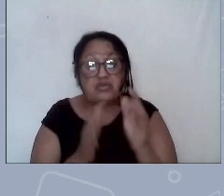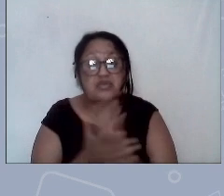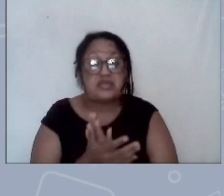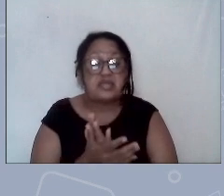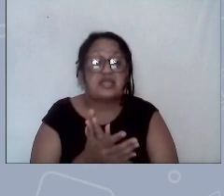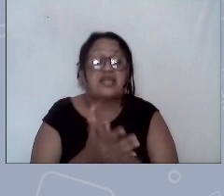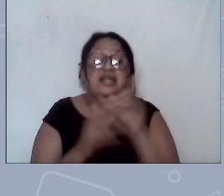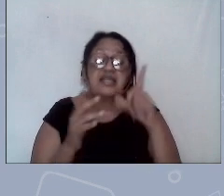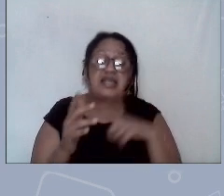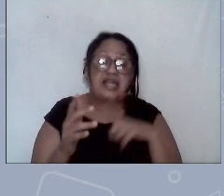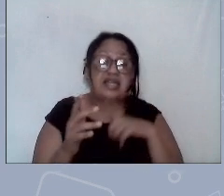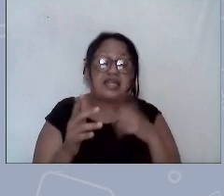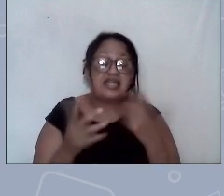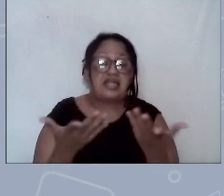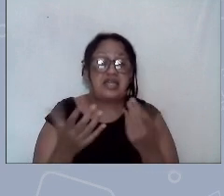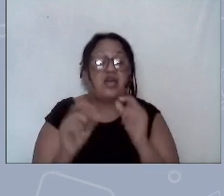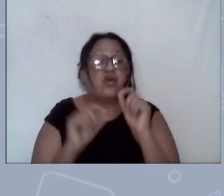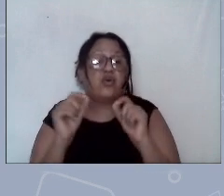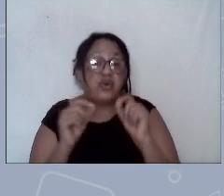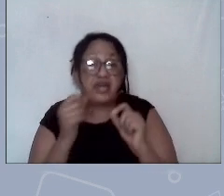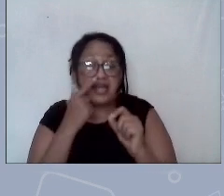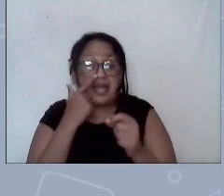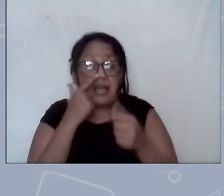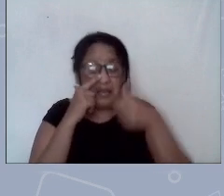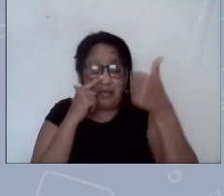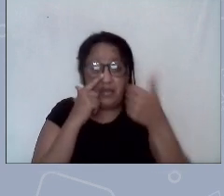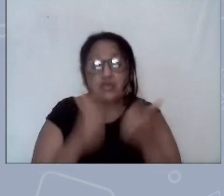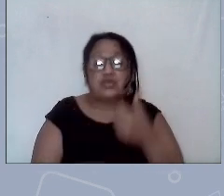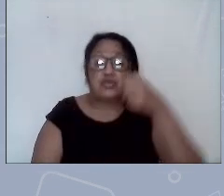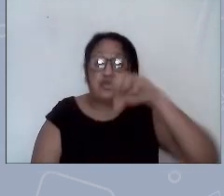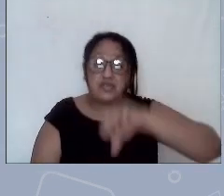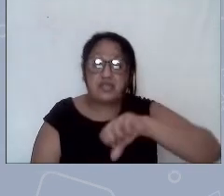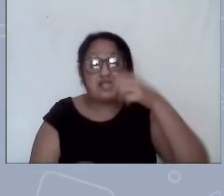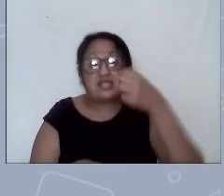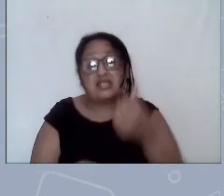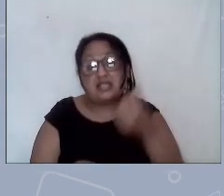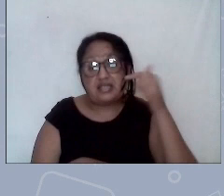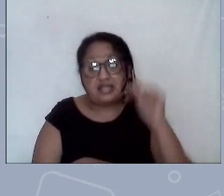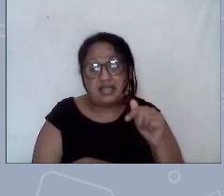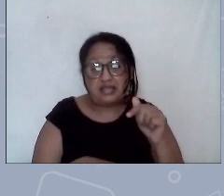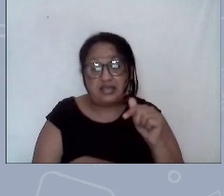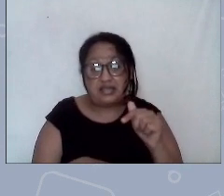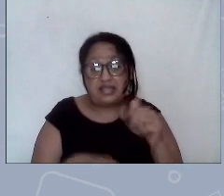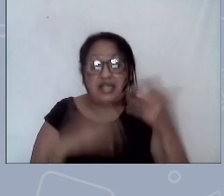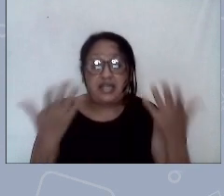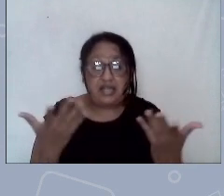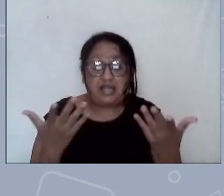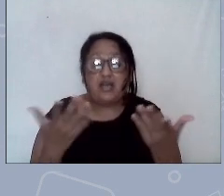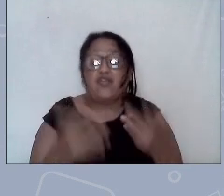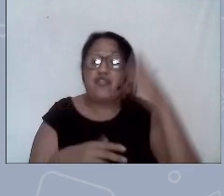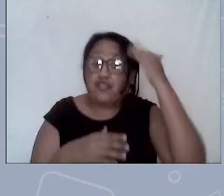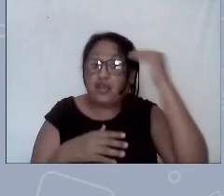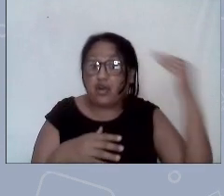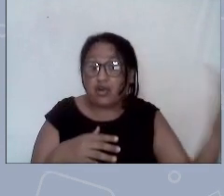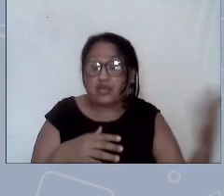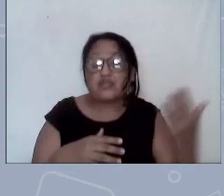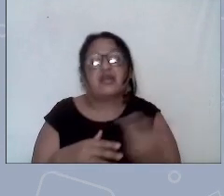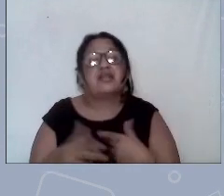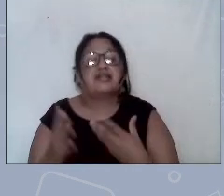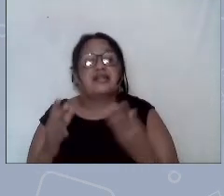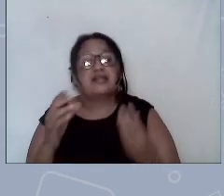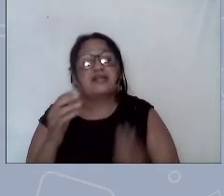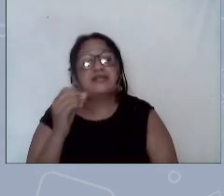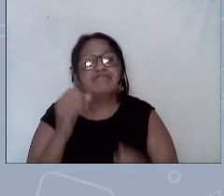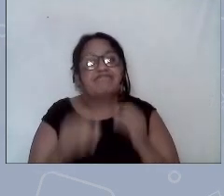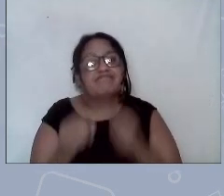afirmação que em 1967 o filósofo francês Guy Debord publicou a obra A Sociedade do Espetáculo